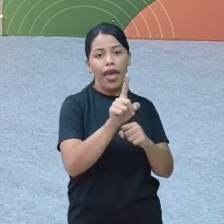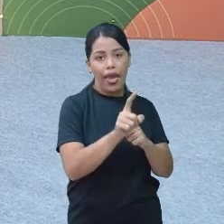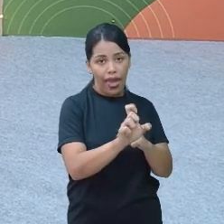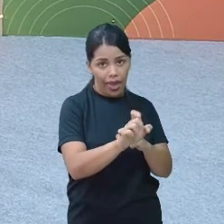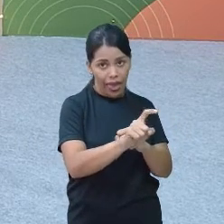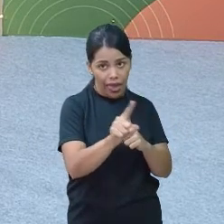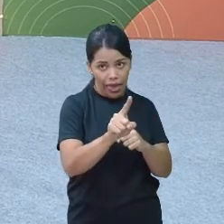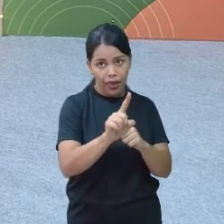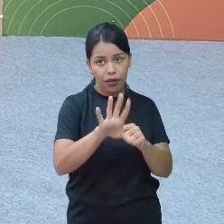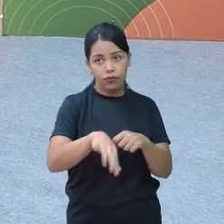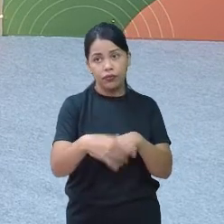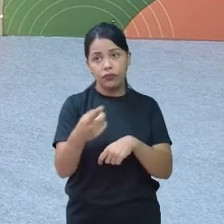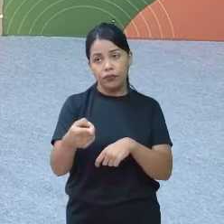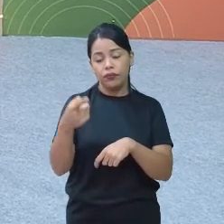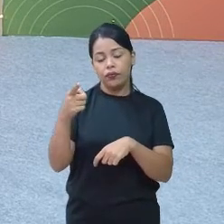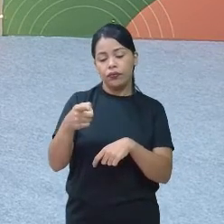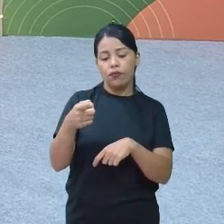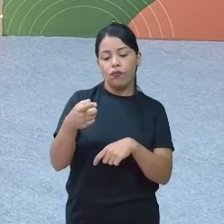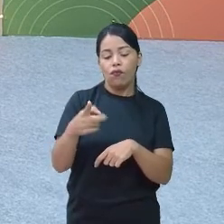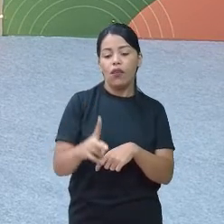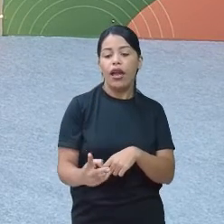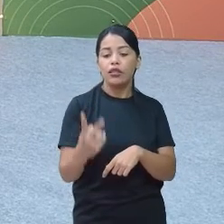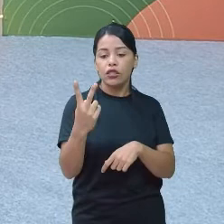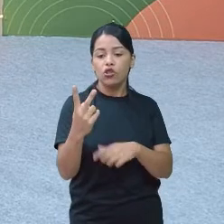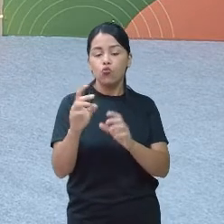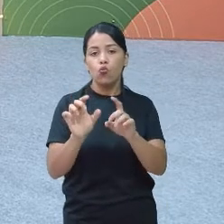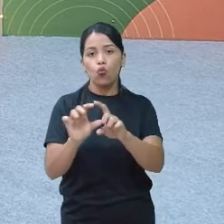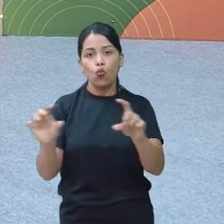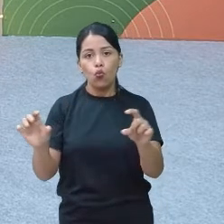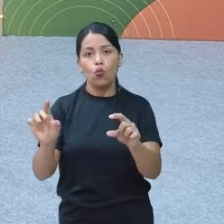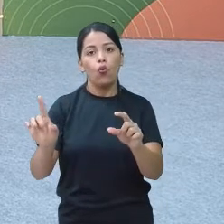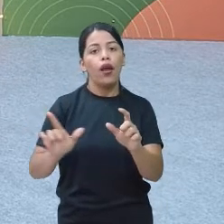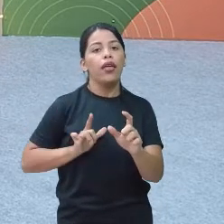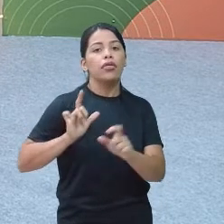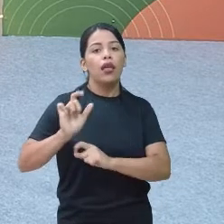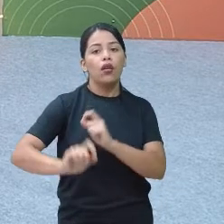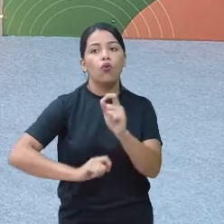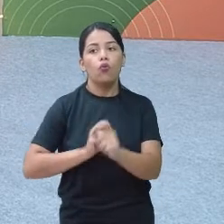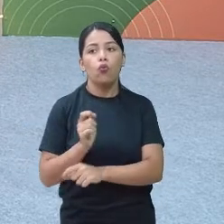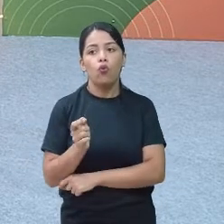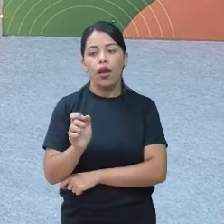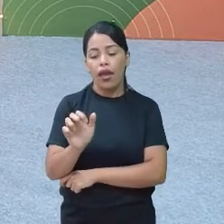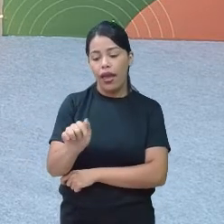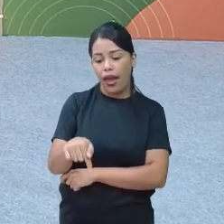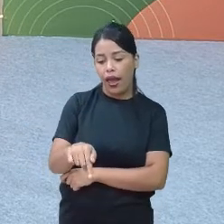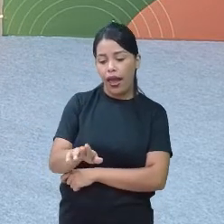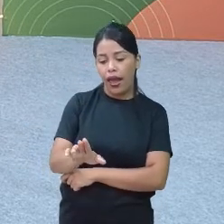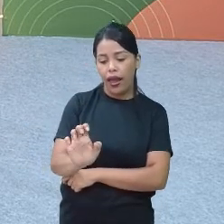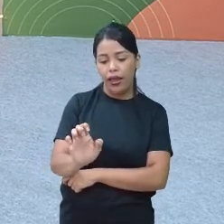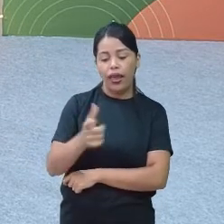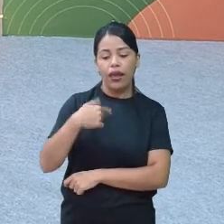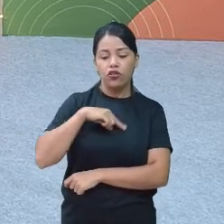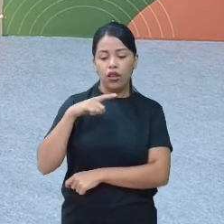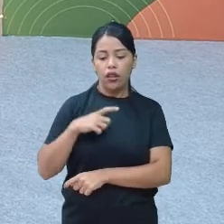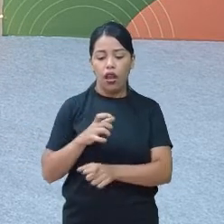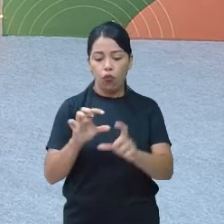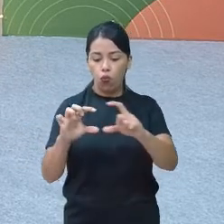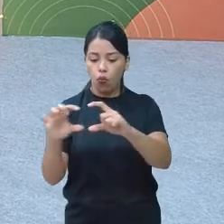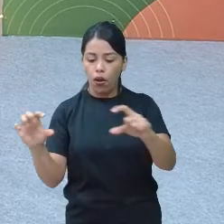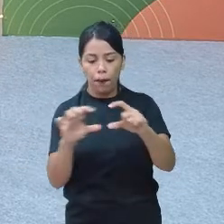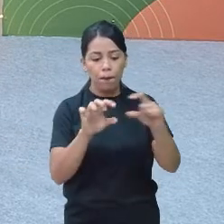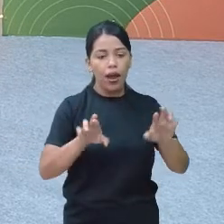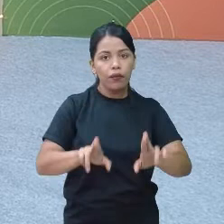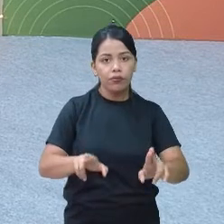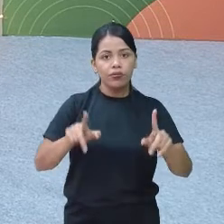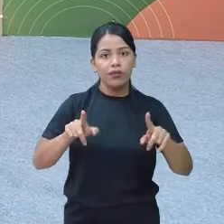E a segunda oração está marcada pelo verbo referir, se referir. Então, a gente tem duas orações diferentes, o que